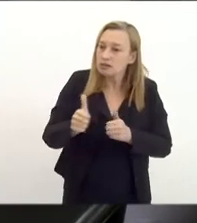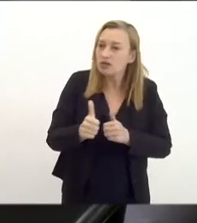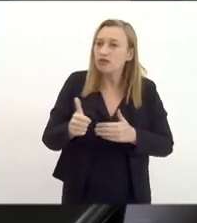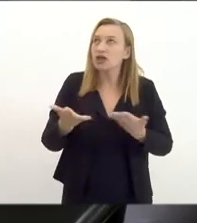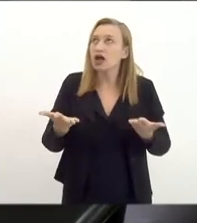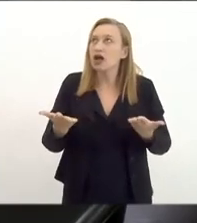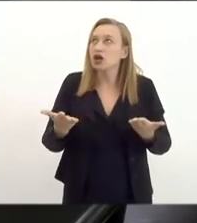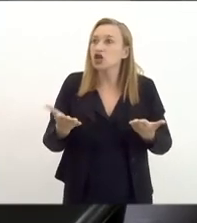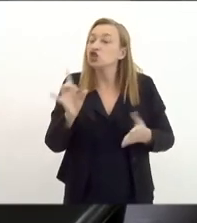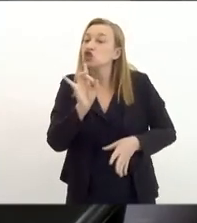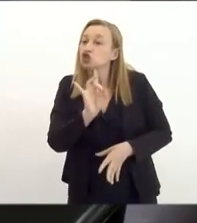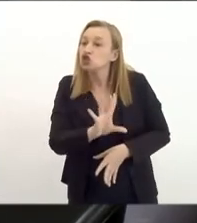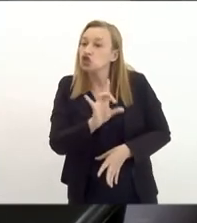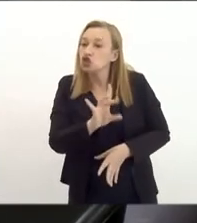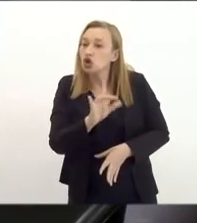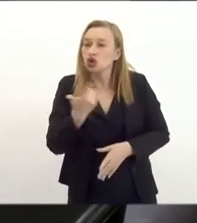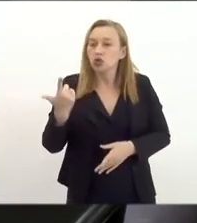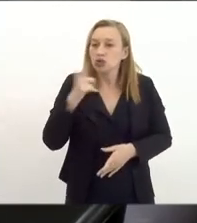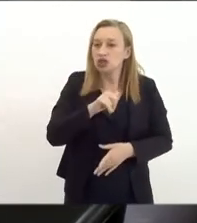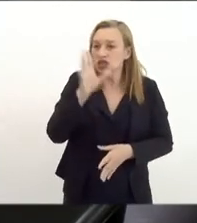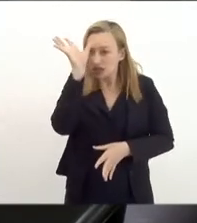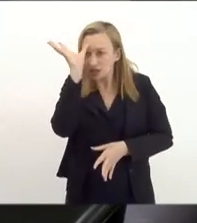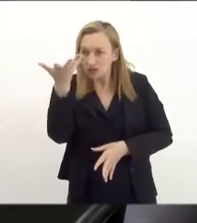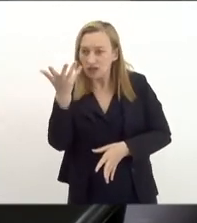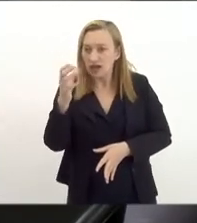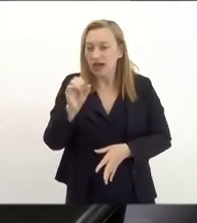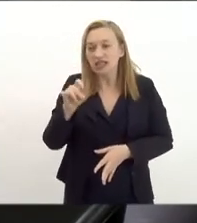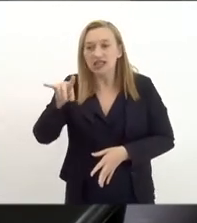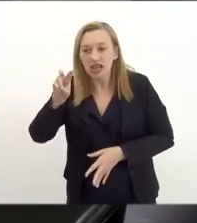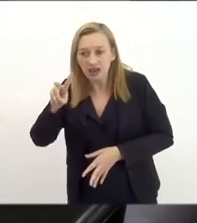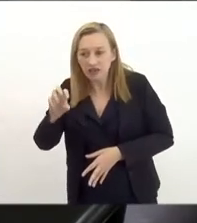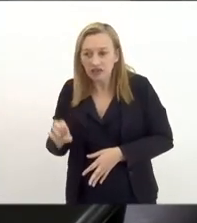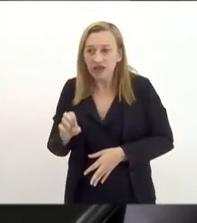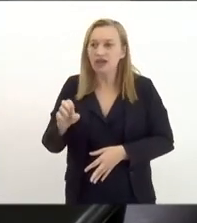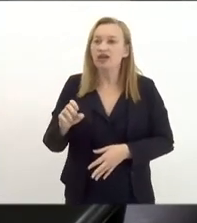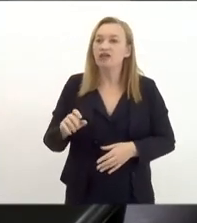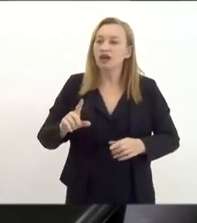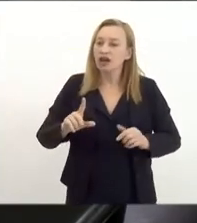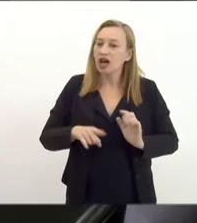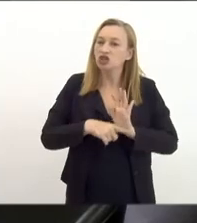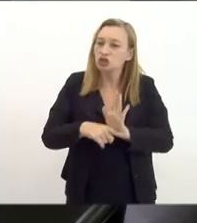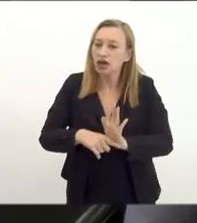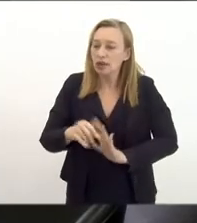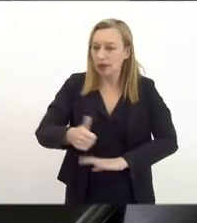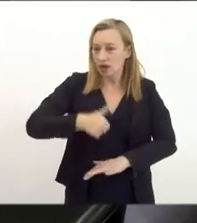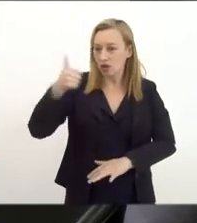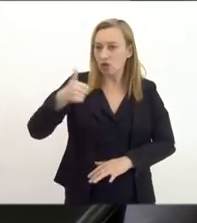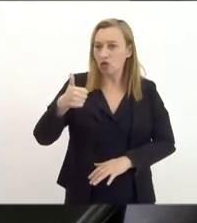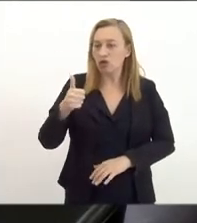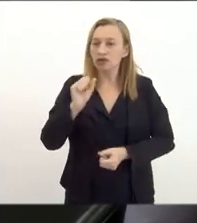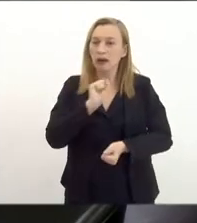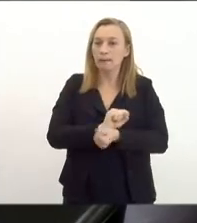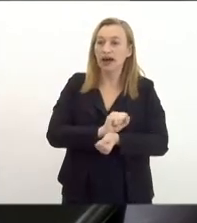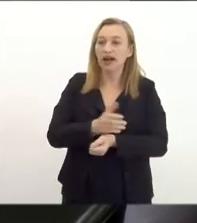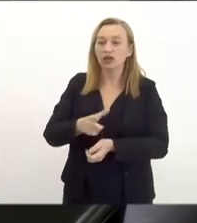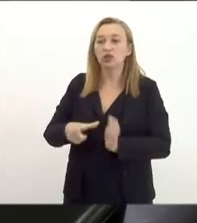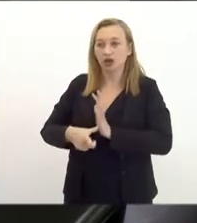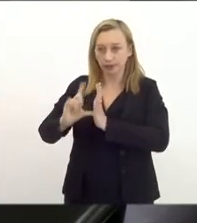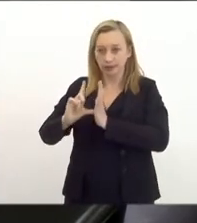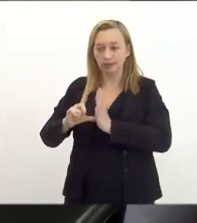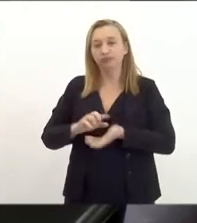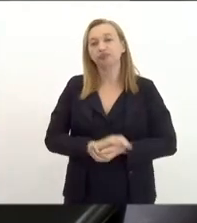é só o fato de a gente ter conseguido resolver a serve vai adiantar muito o que a gente tava parado nas anteriores